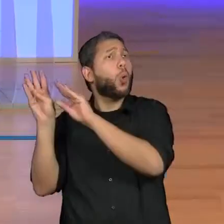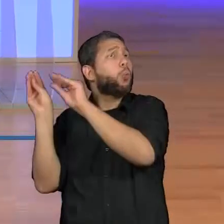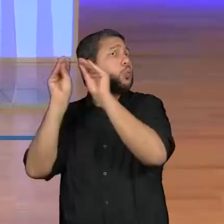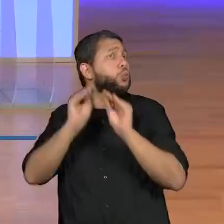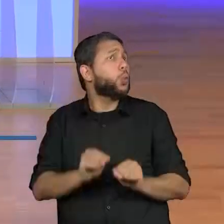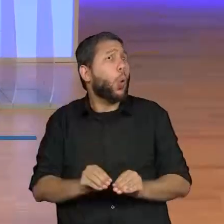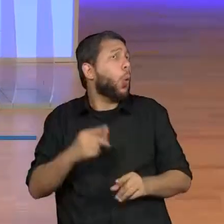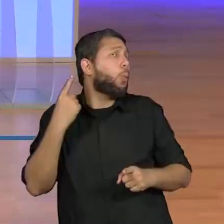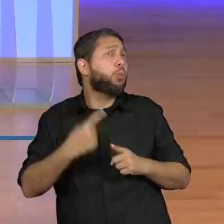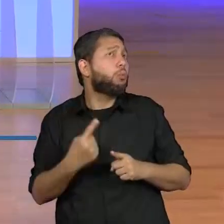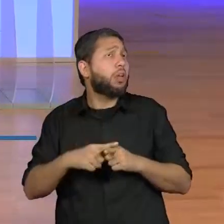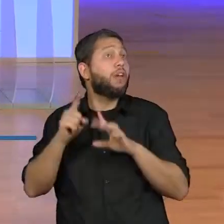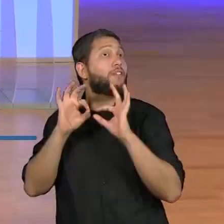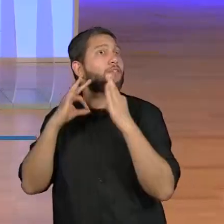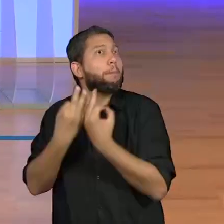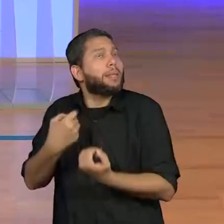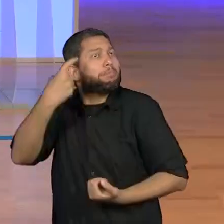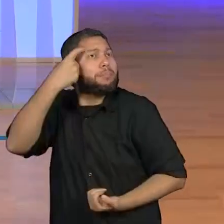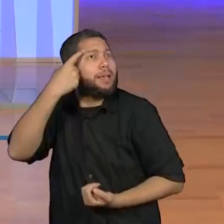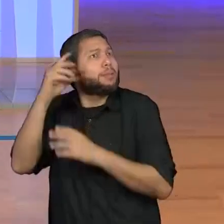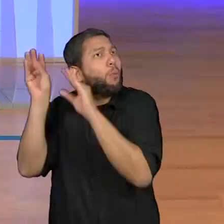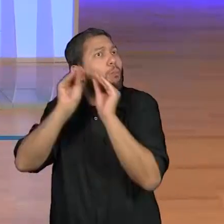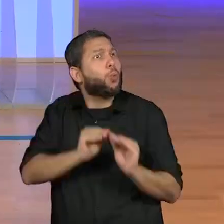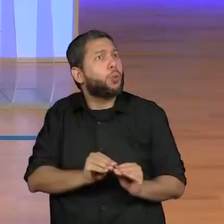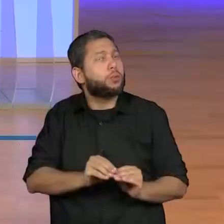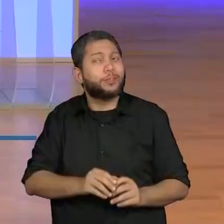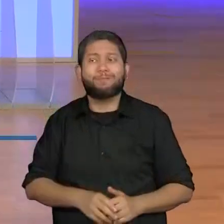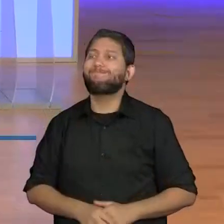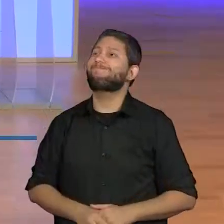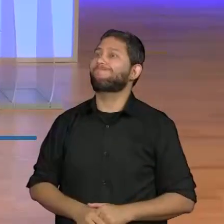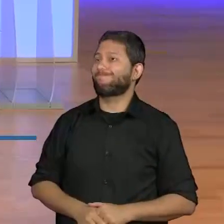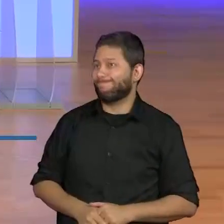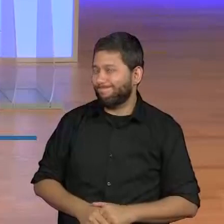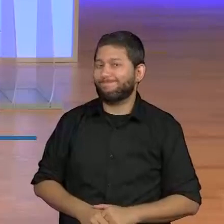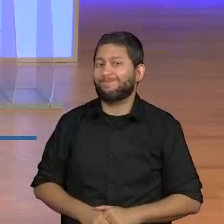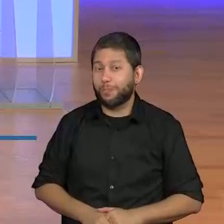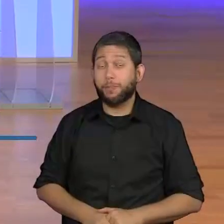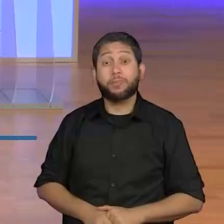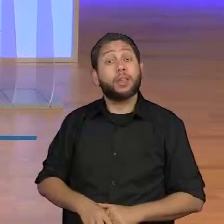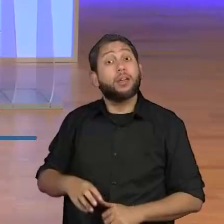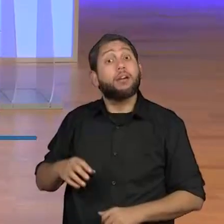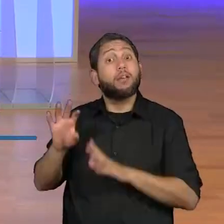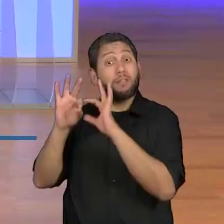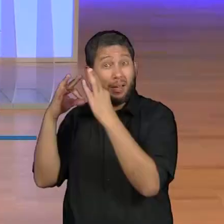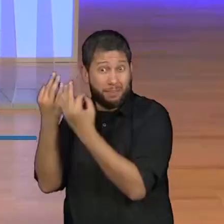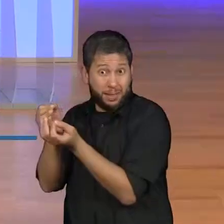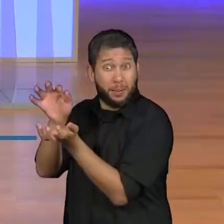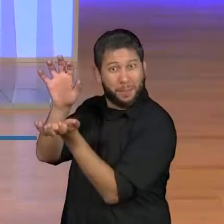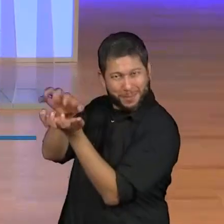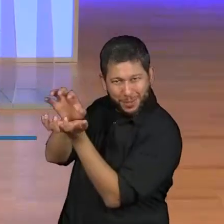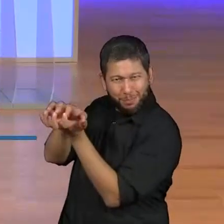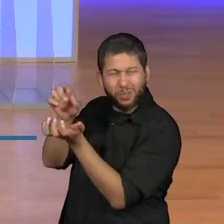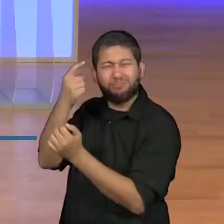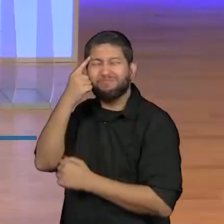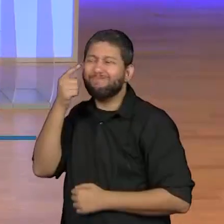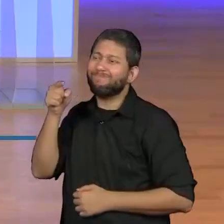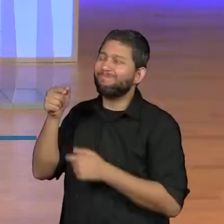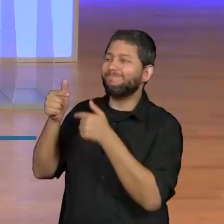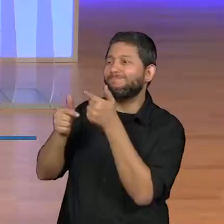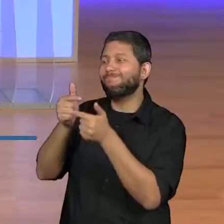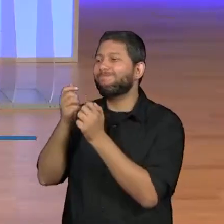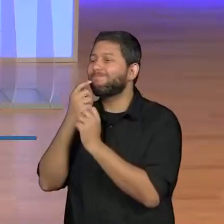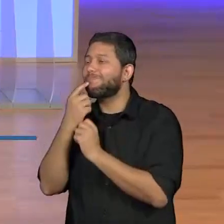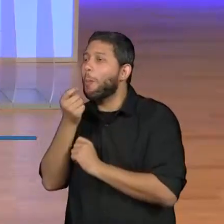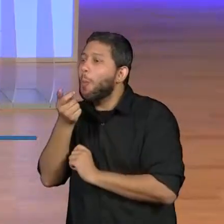e seus familiares virem de lá para cá? Sim, teve. Foi por motivos de trabalho mesmo, buscar melhores condições de